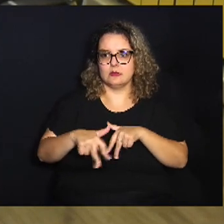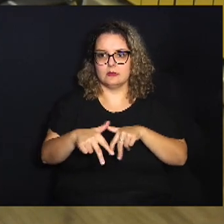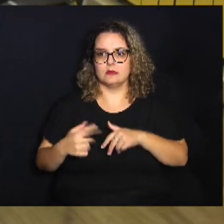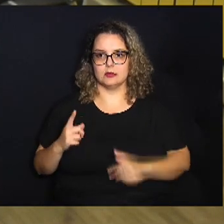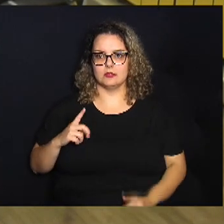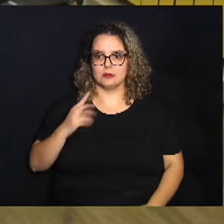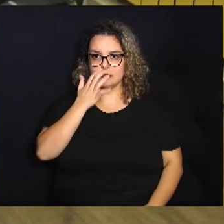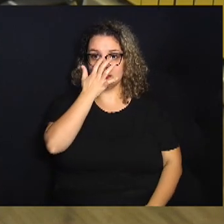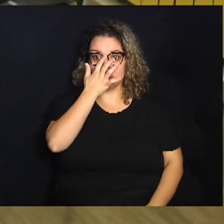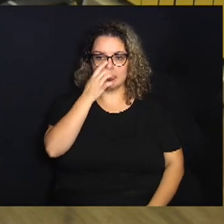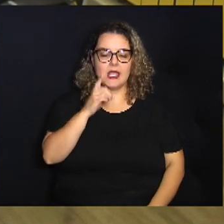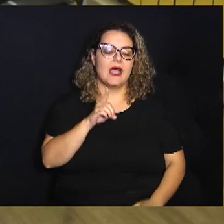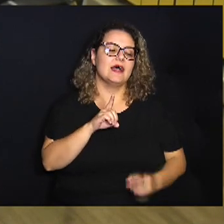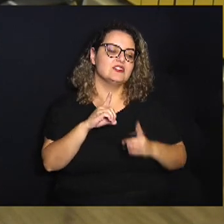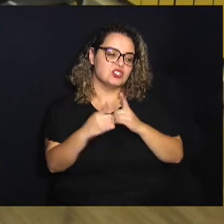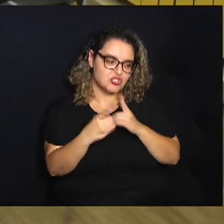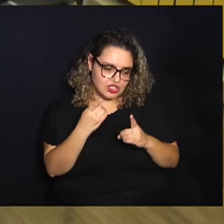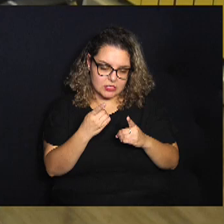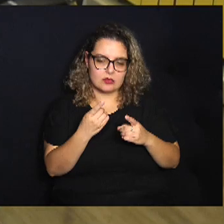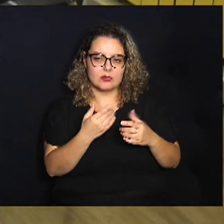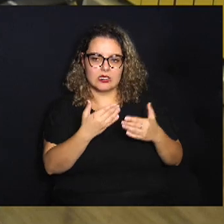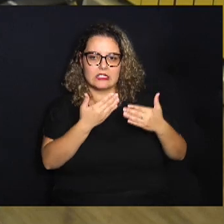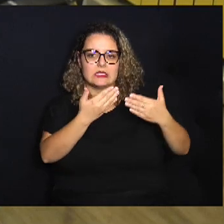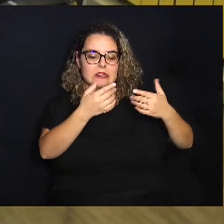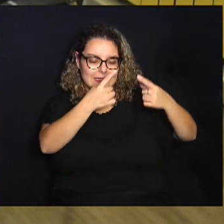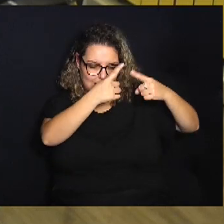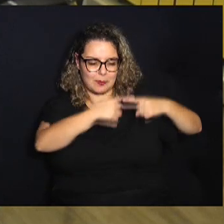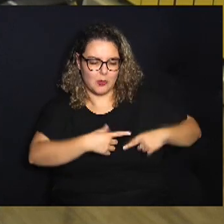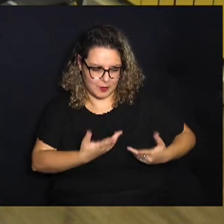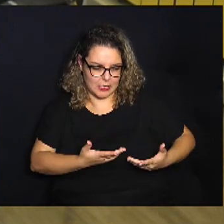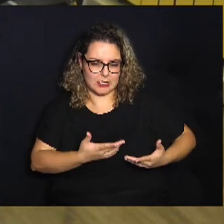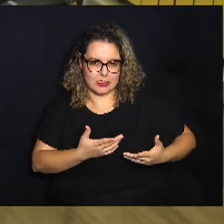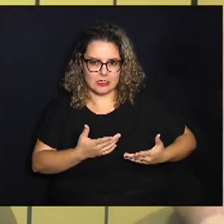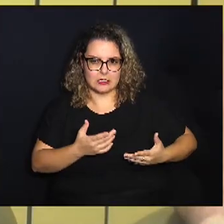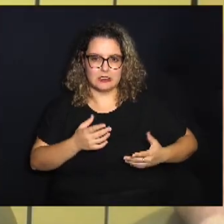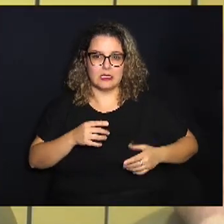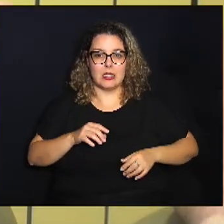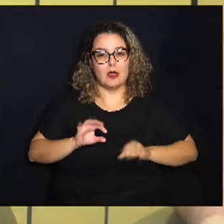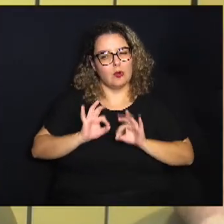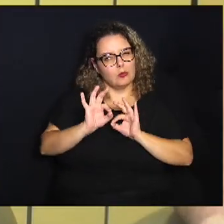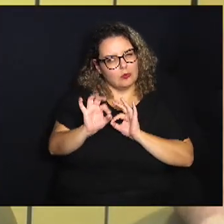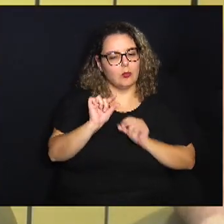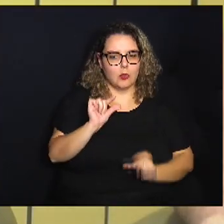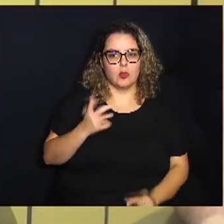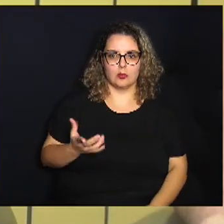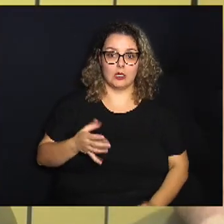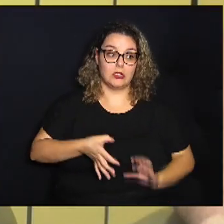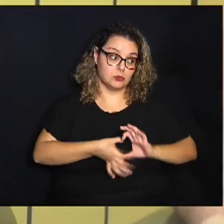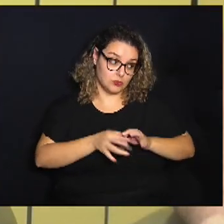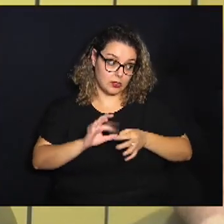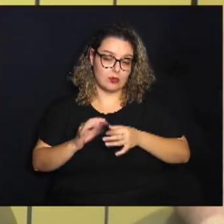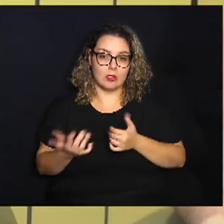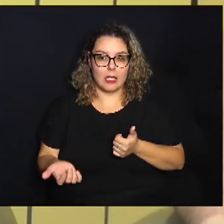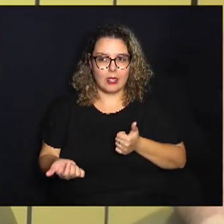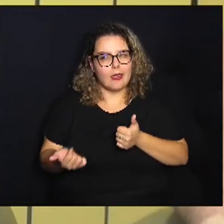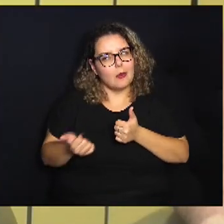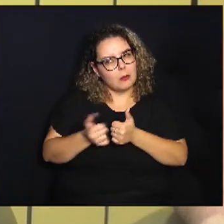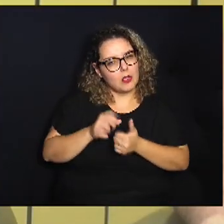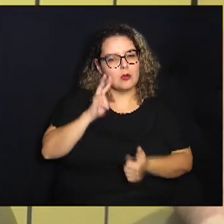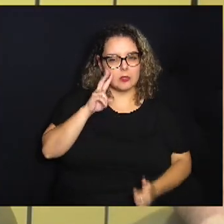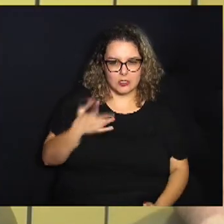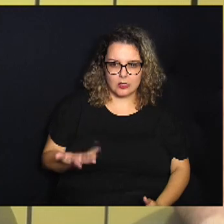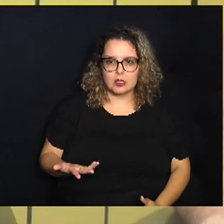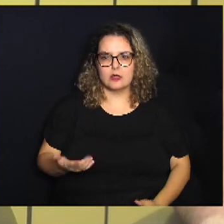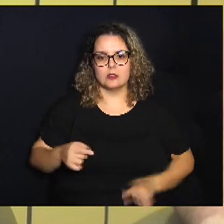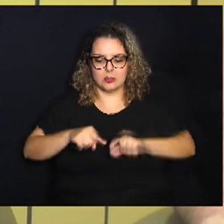A dinâmica da prova do triatlon, principalmente de longa distância, é um pouco diferente. Tá. Já do Olímpico é muito perto do que a gente vê nas provas de